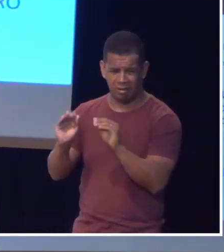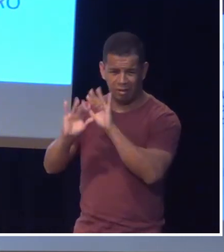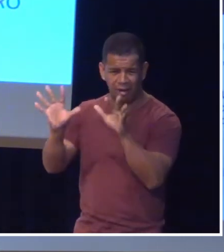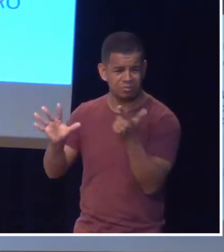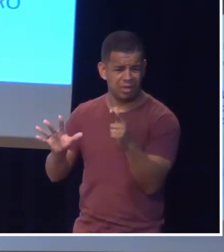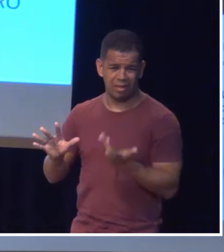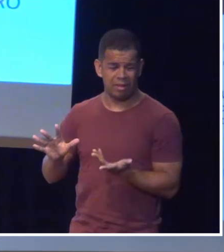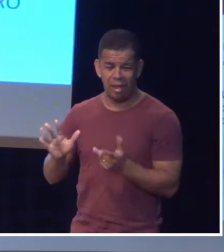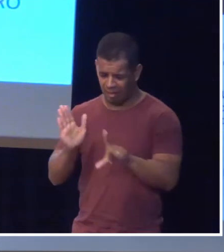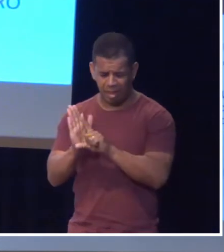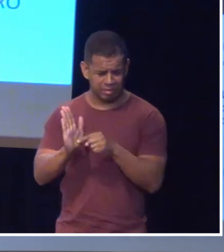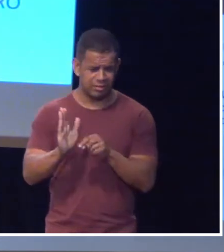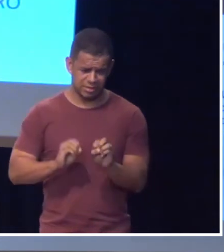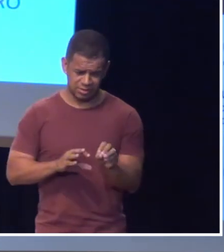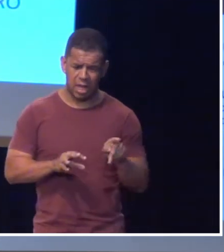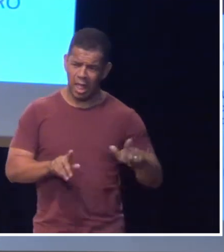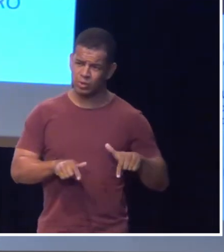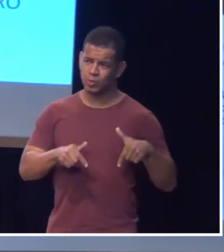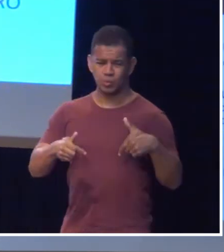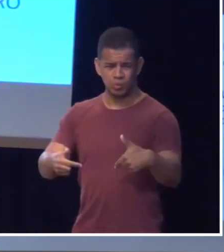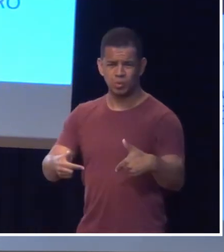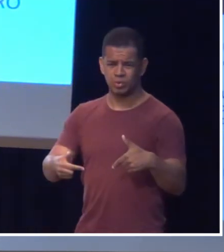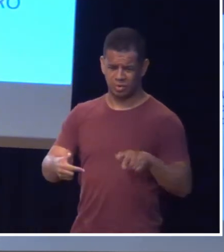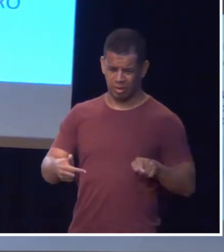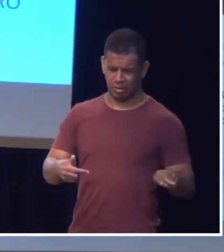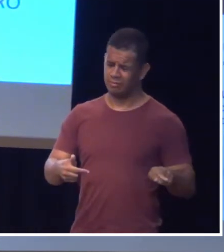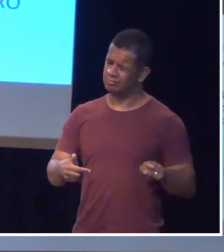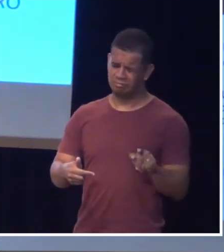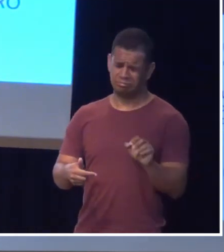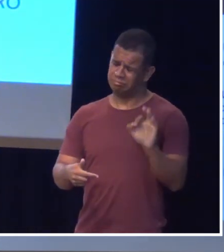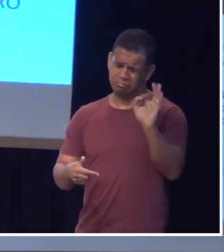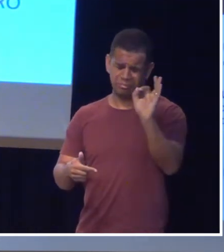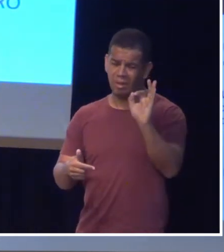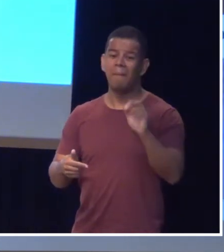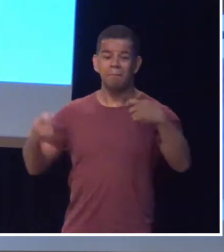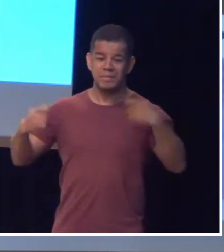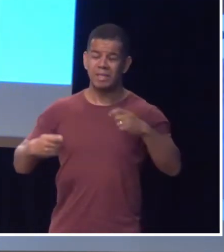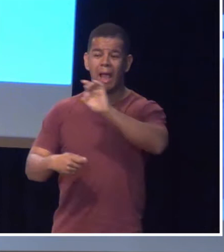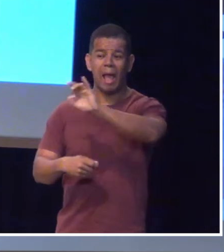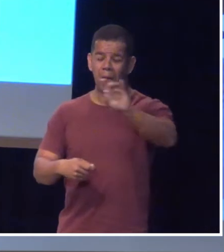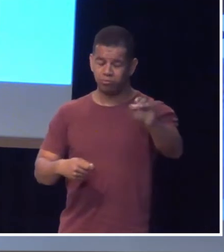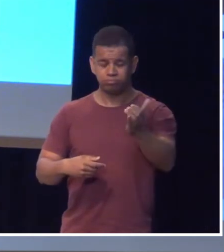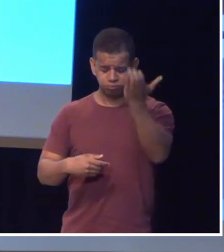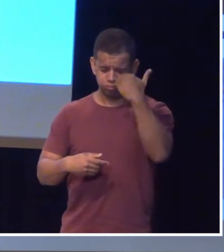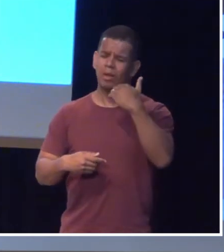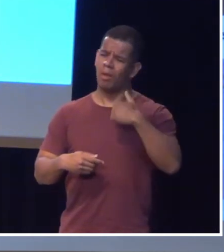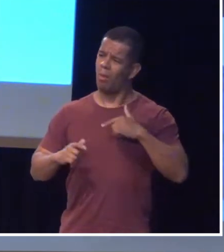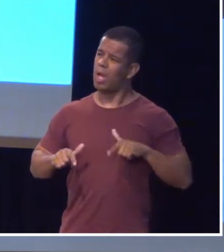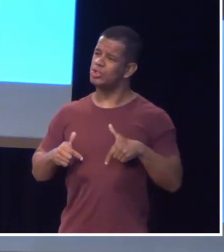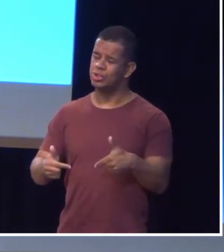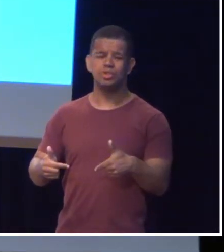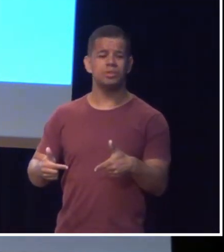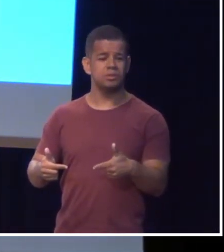lei ensina o outro a ter atitude. Você precisa, de certa forma, ter atitude. E aí a gente vai pensar em